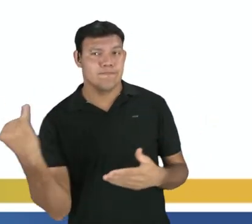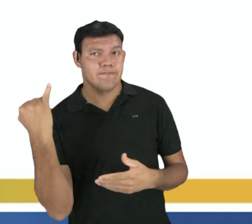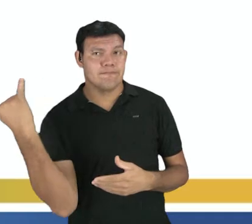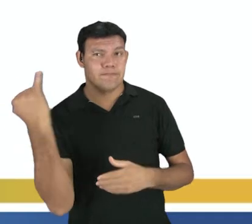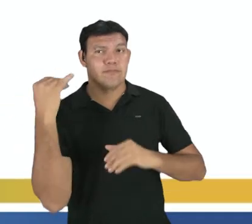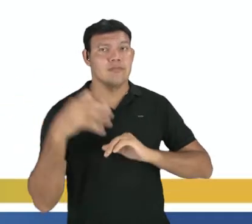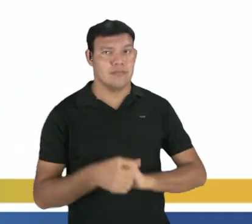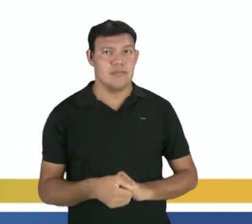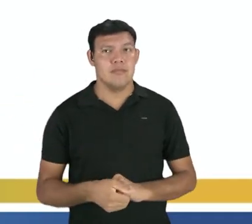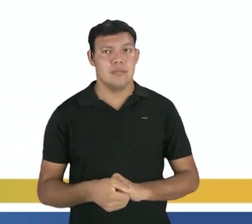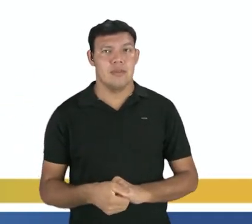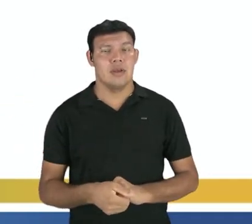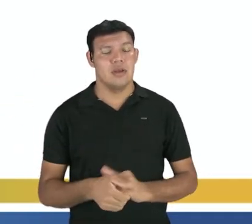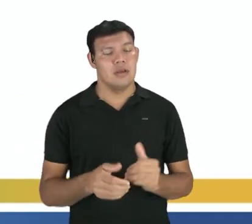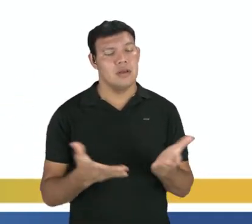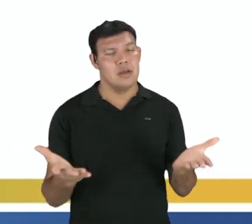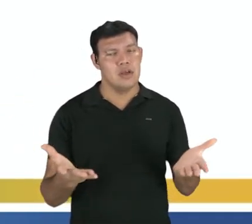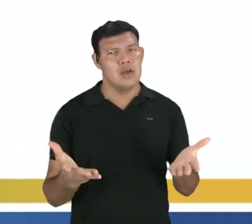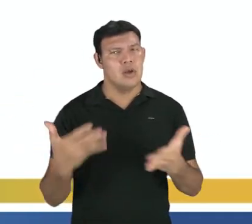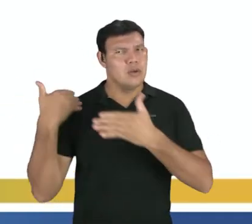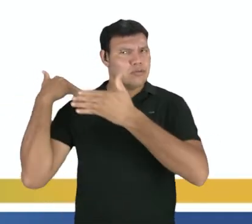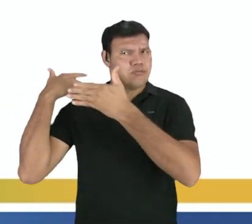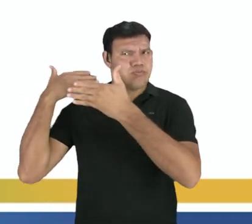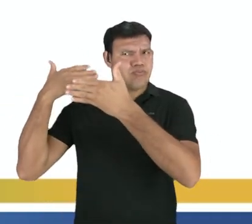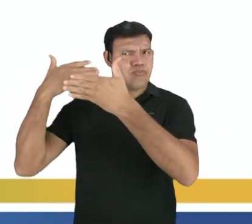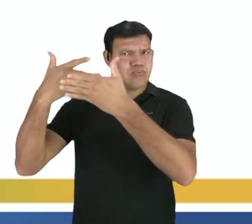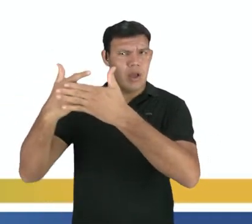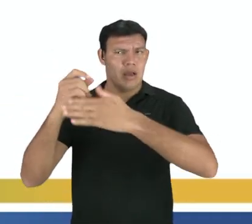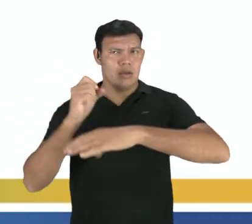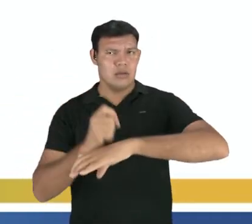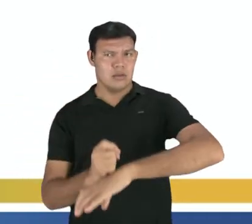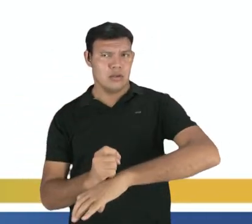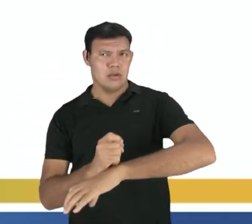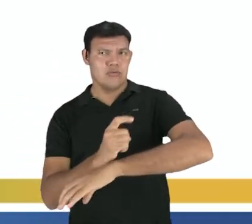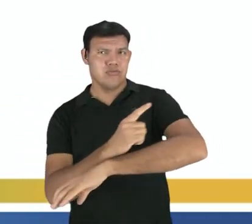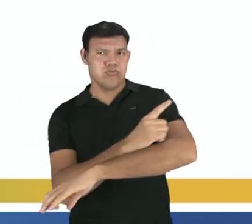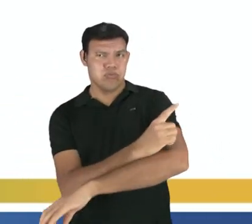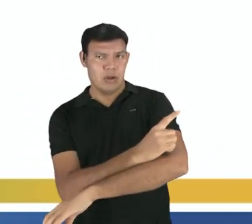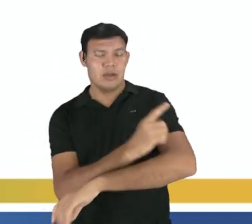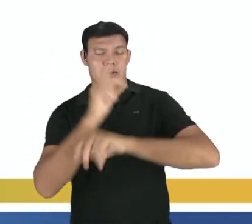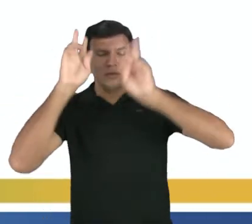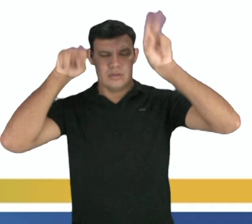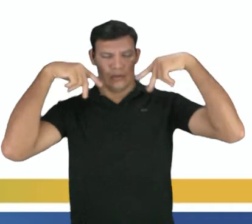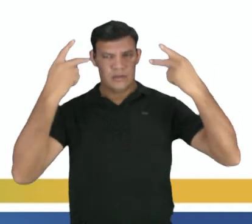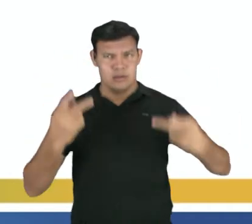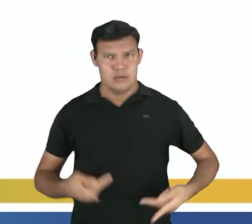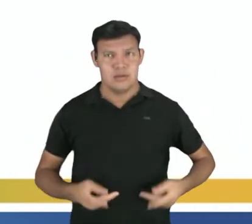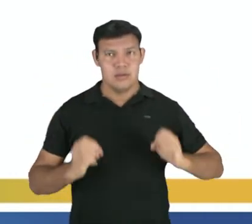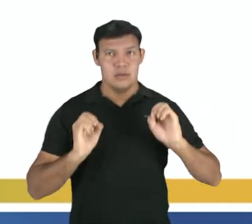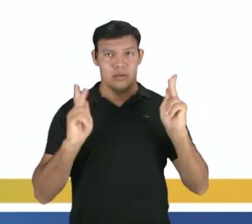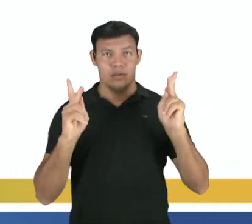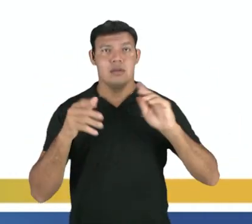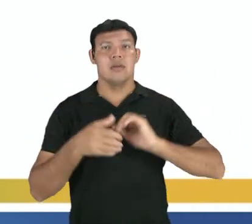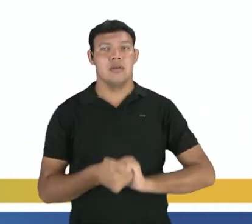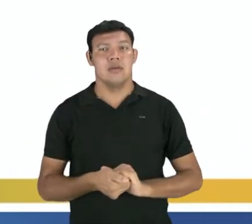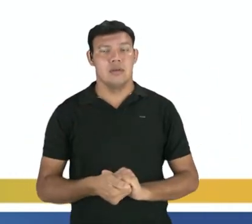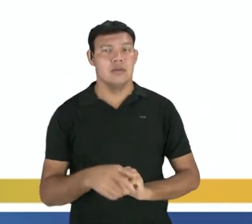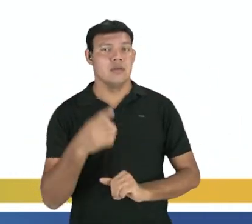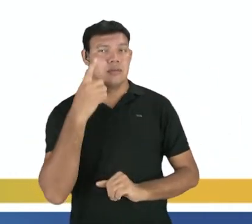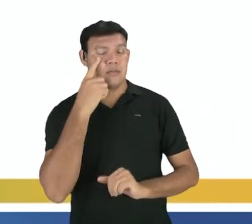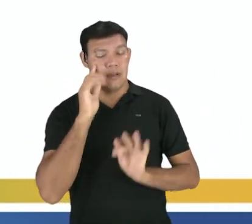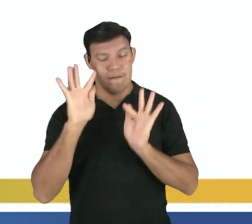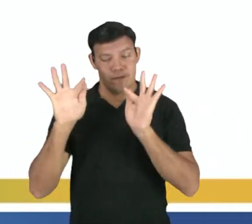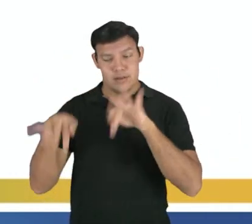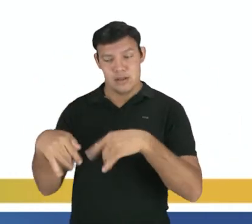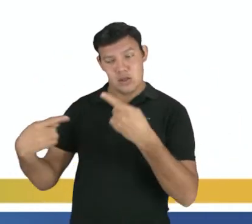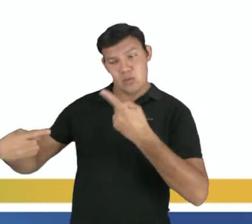né? Para todo esse processo de evolução, então, aí da humanidade, ok, pessoal? Então, aqui, para a gente finalizar